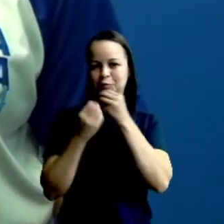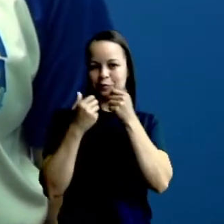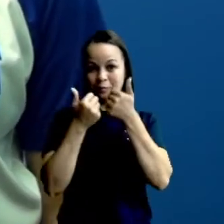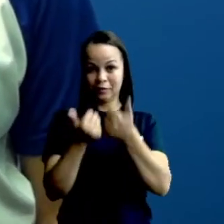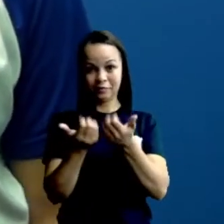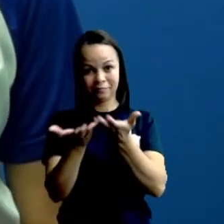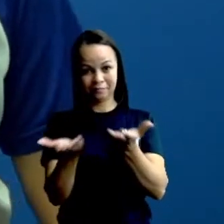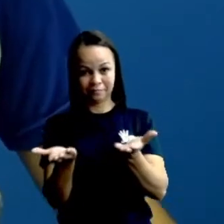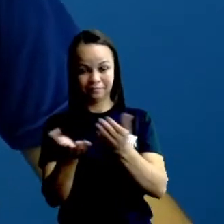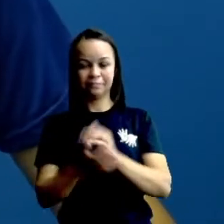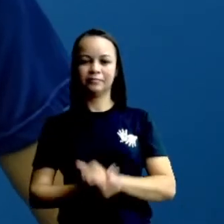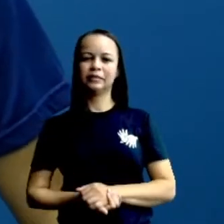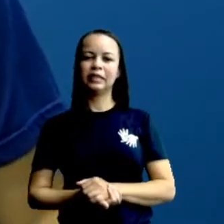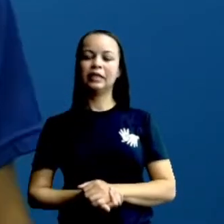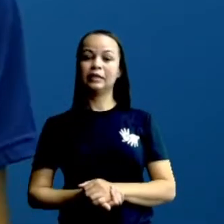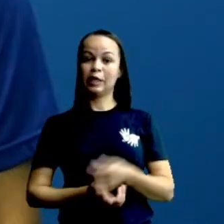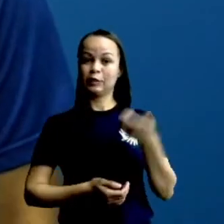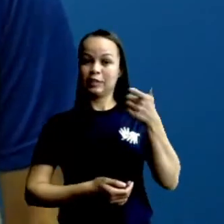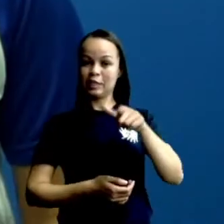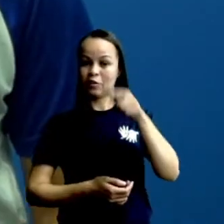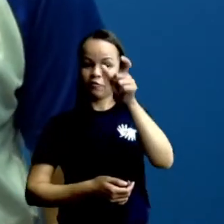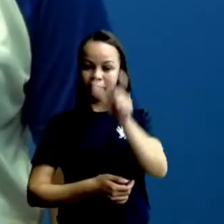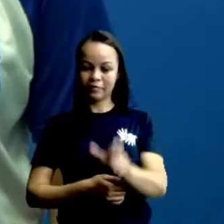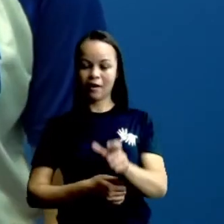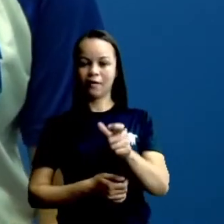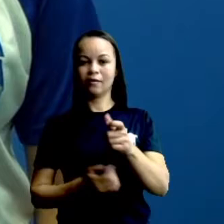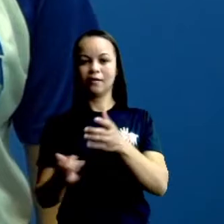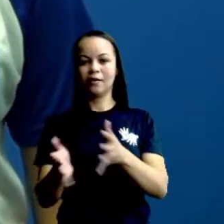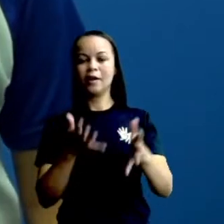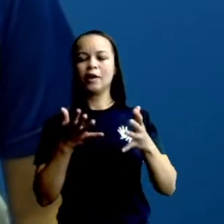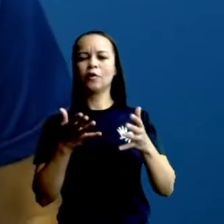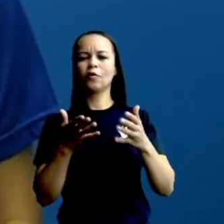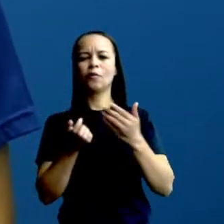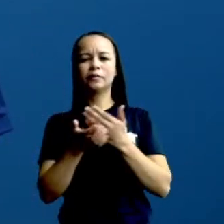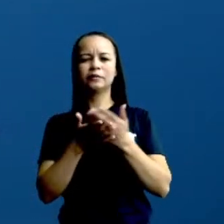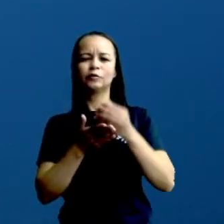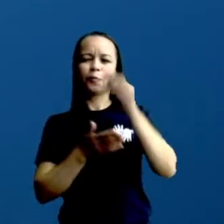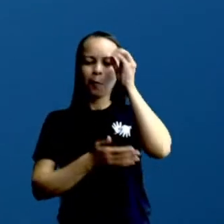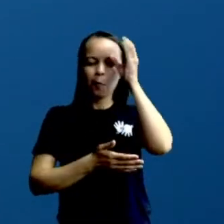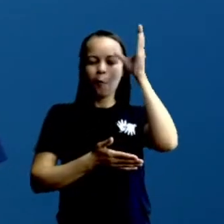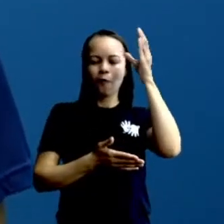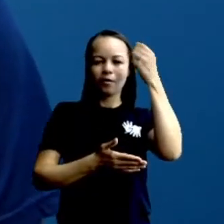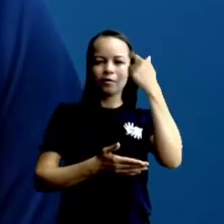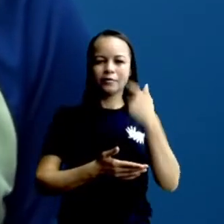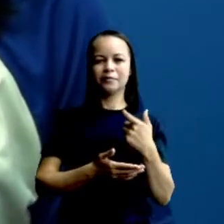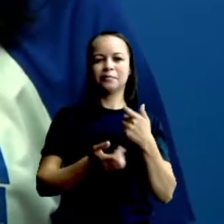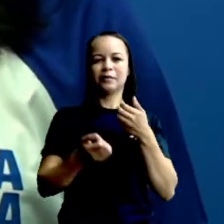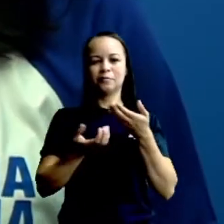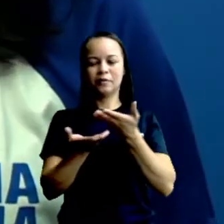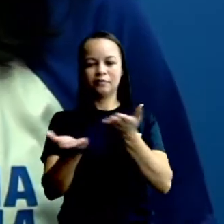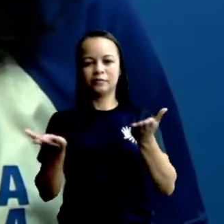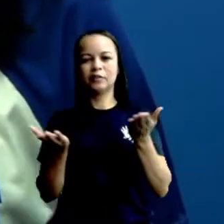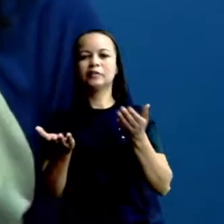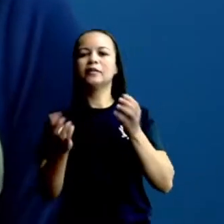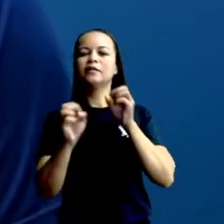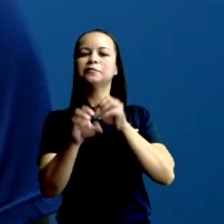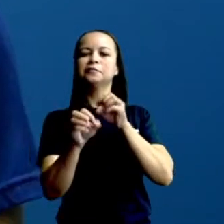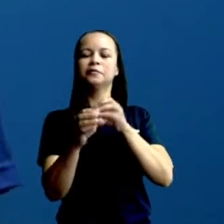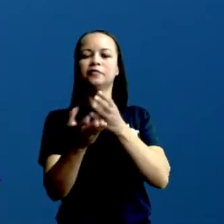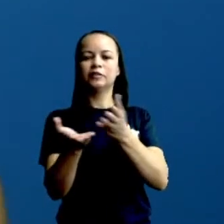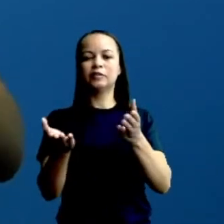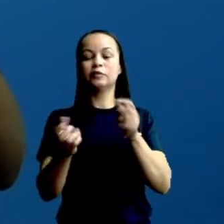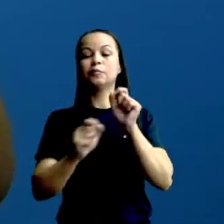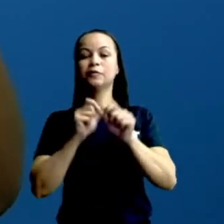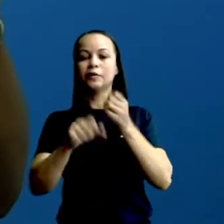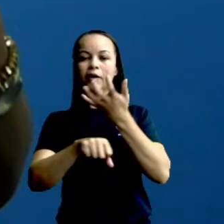tudo bem com vocês? Mais uma vez aqui dando um pouquinho do meu conhecimento para vocês sobre geografia. Vamos